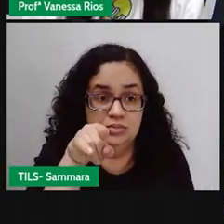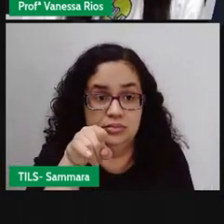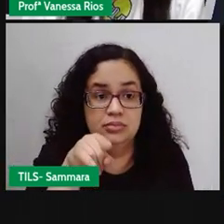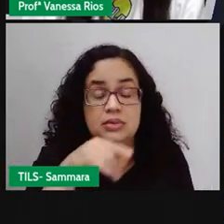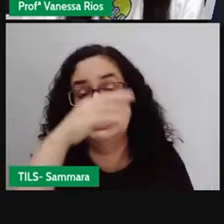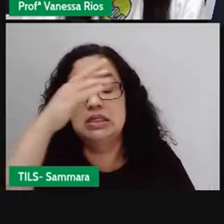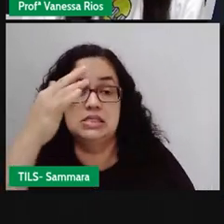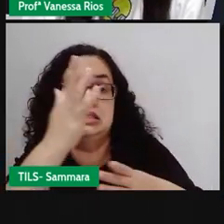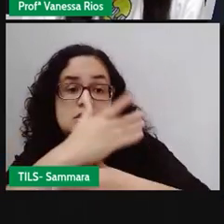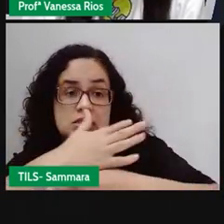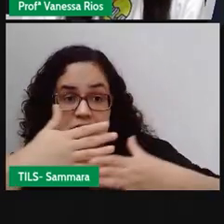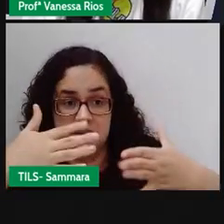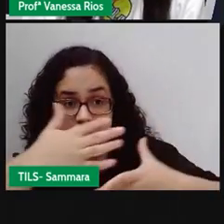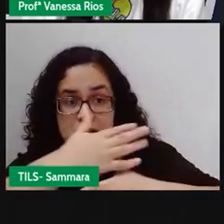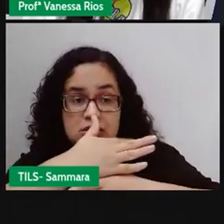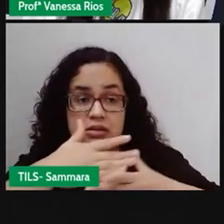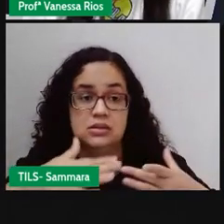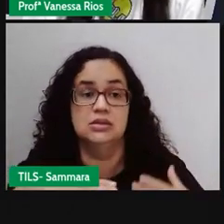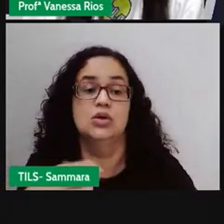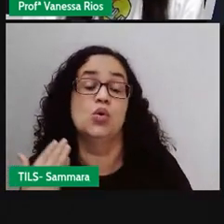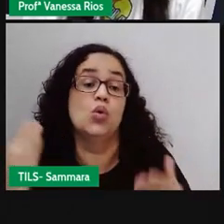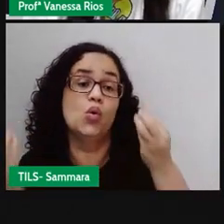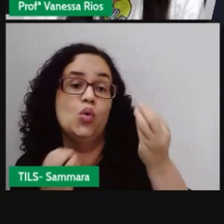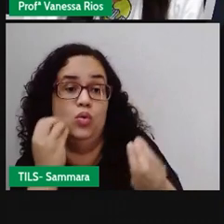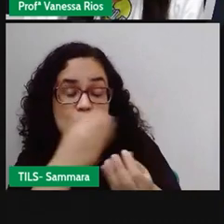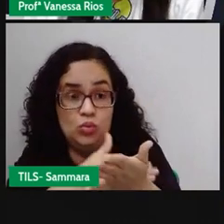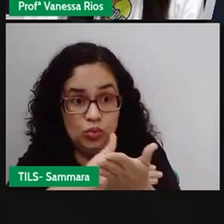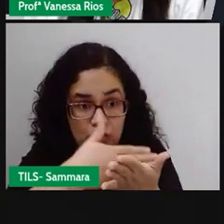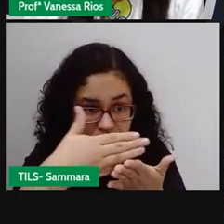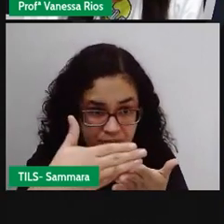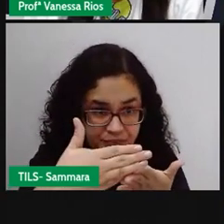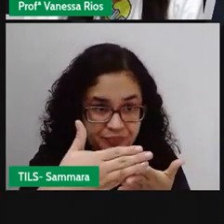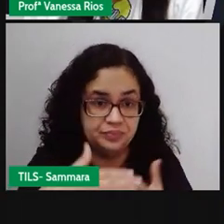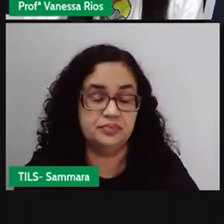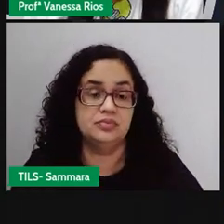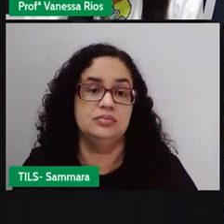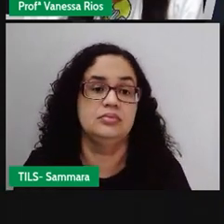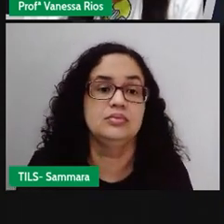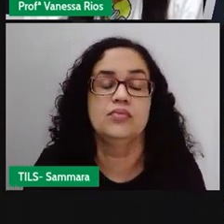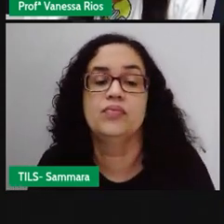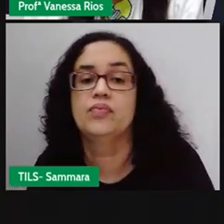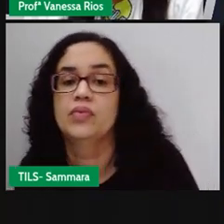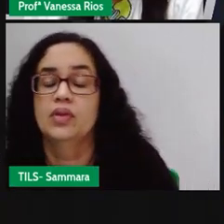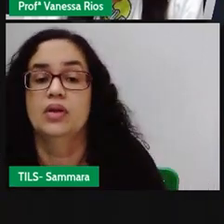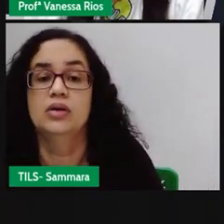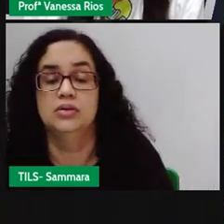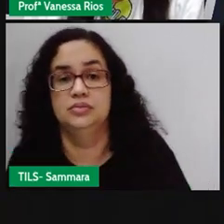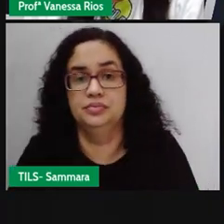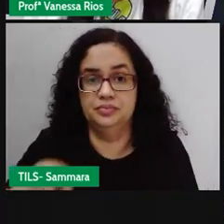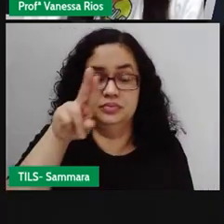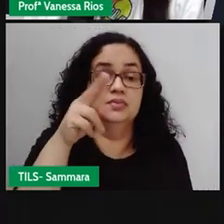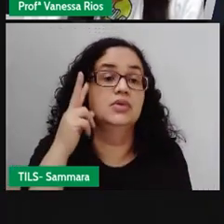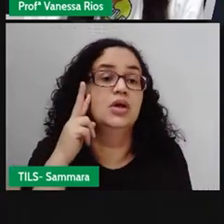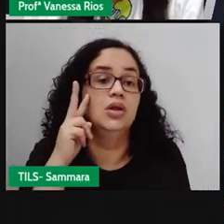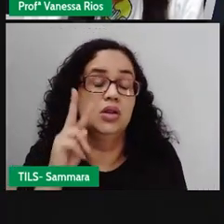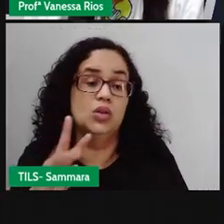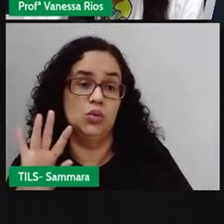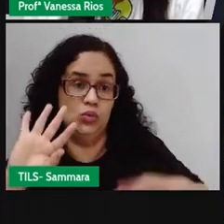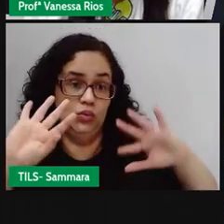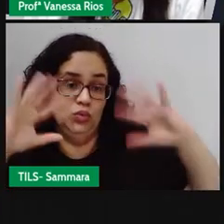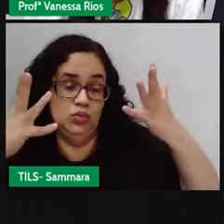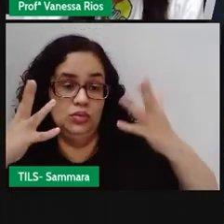que a cidade surgisse. E aí esse monumento, ele homenageia